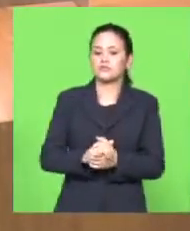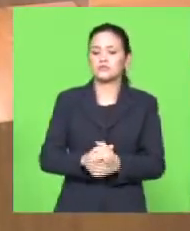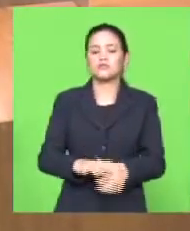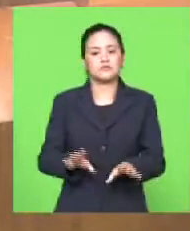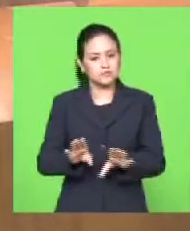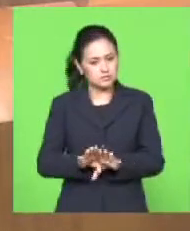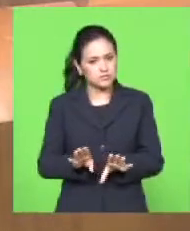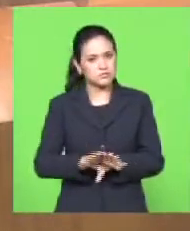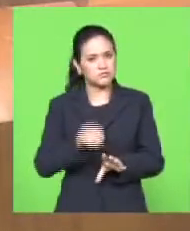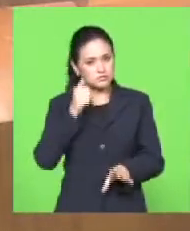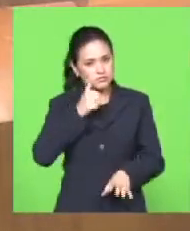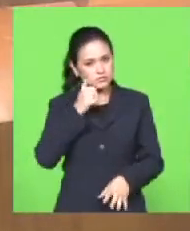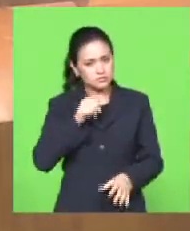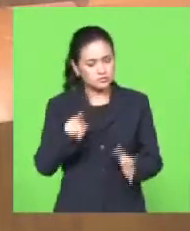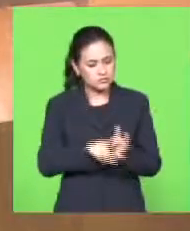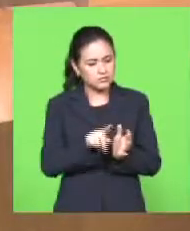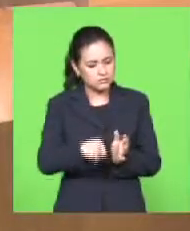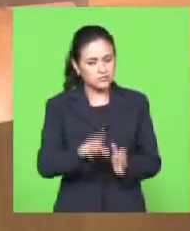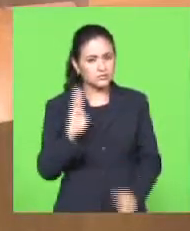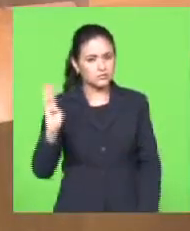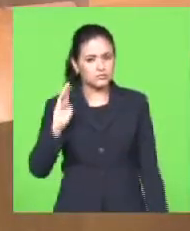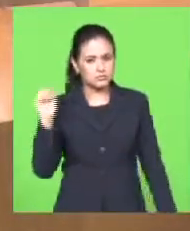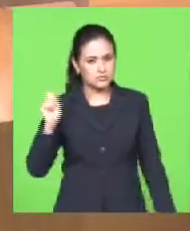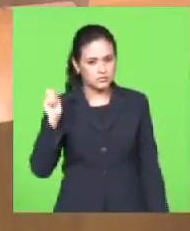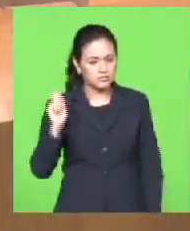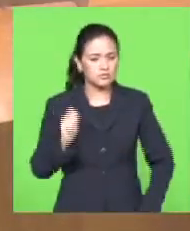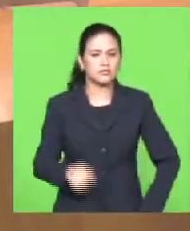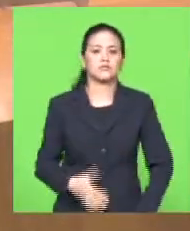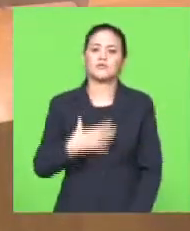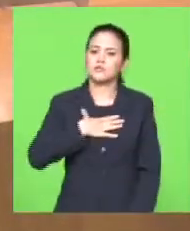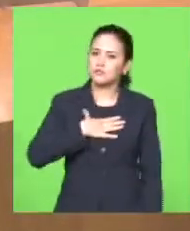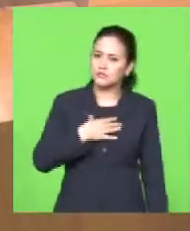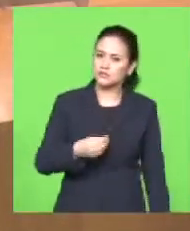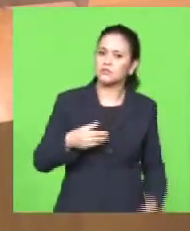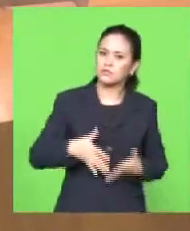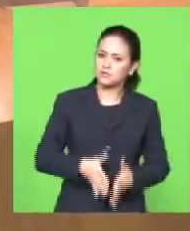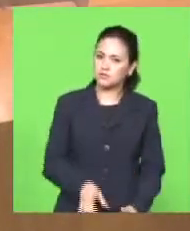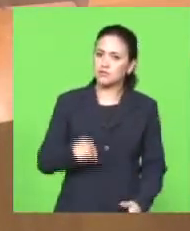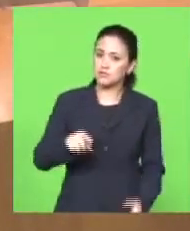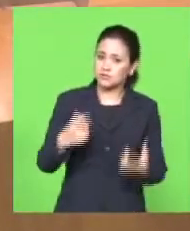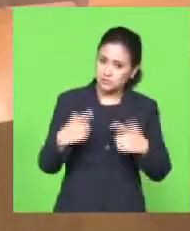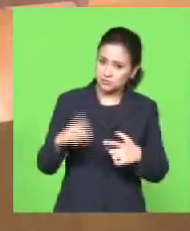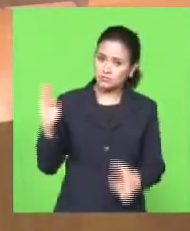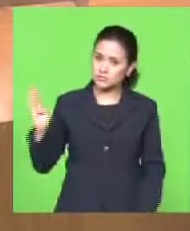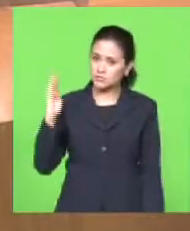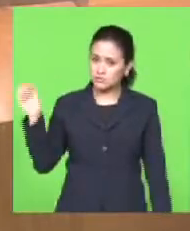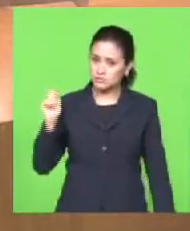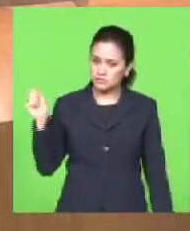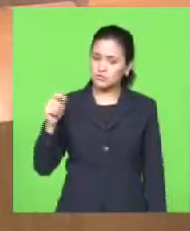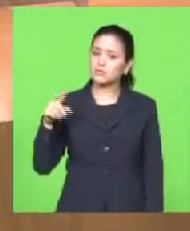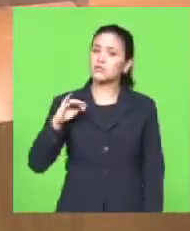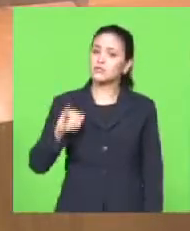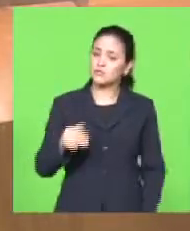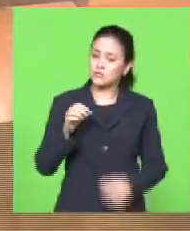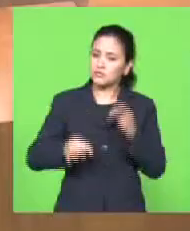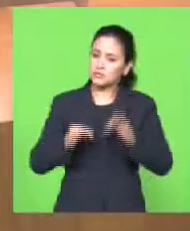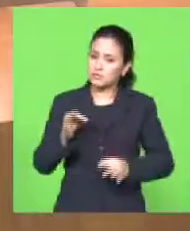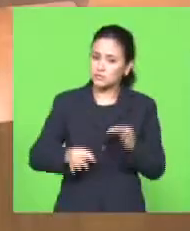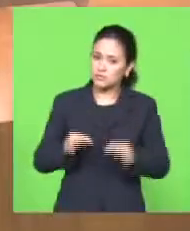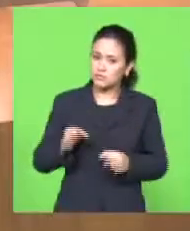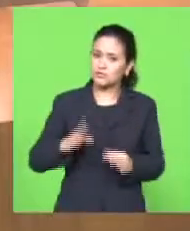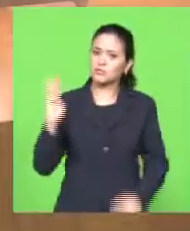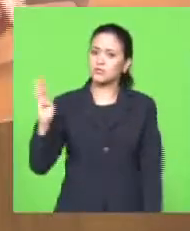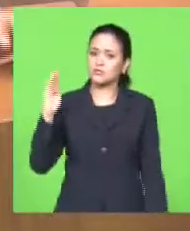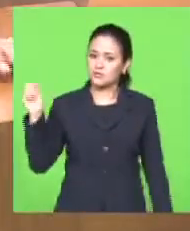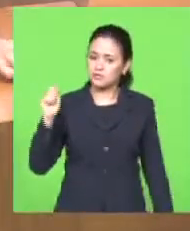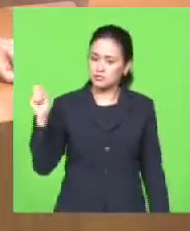Corda, seus filhos nasceram também em Barra do Corda, foi juiz de Barra do Corda,